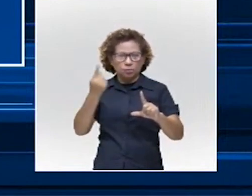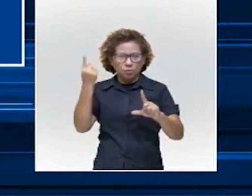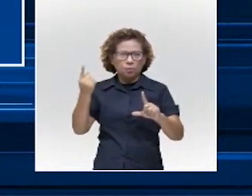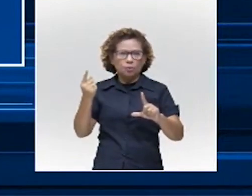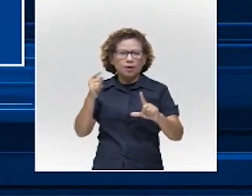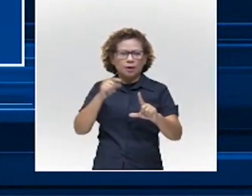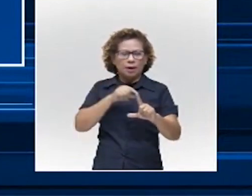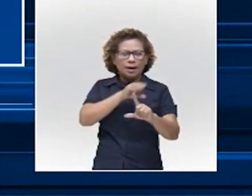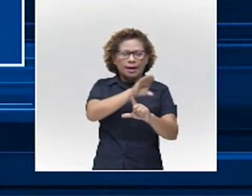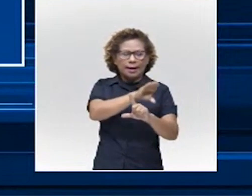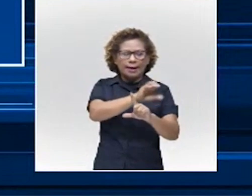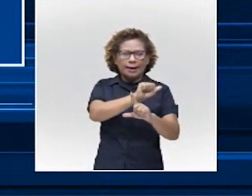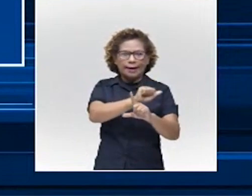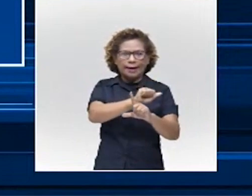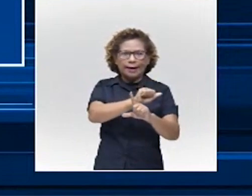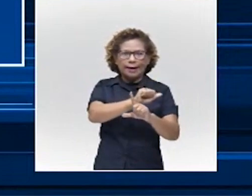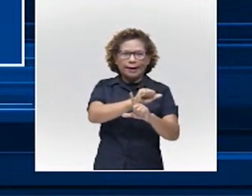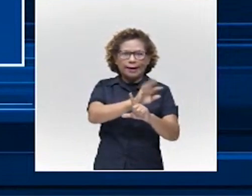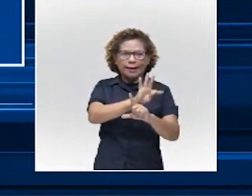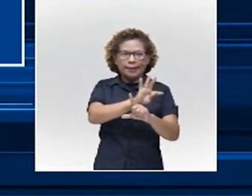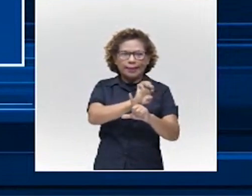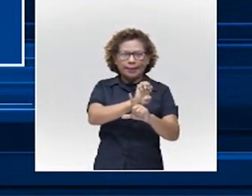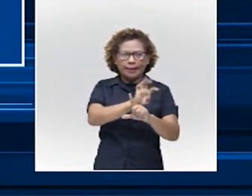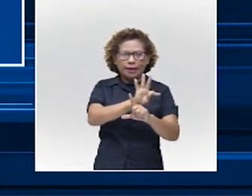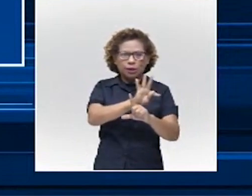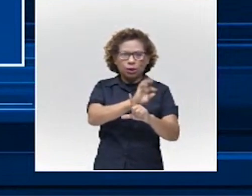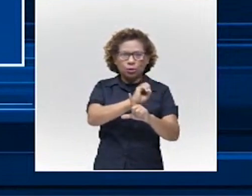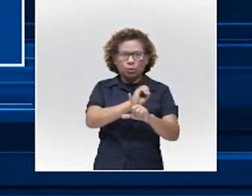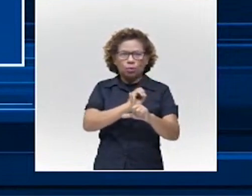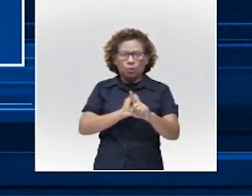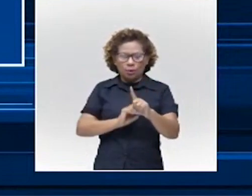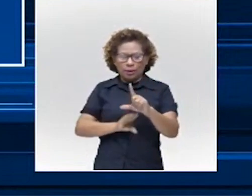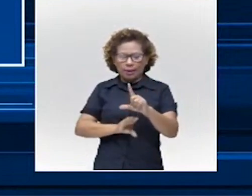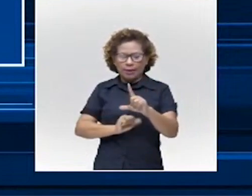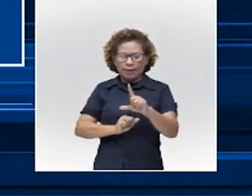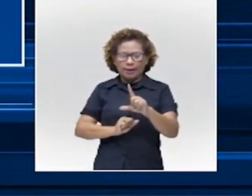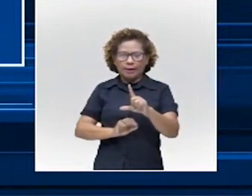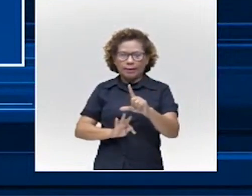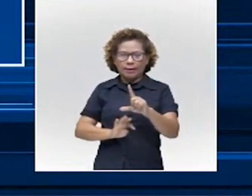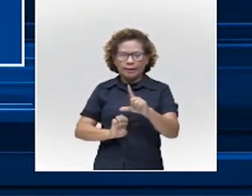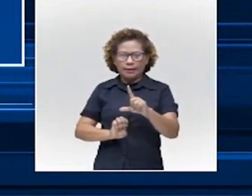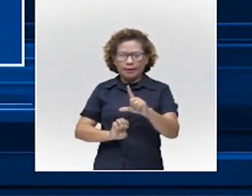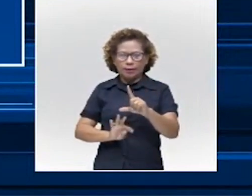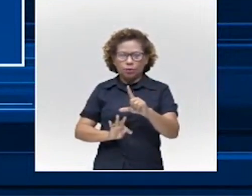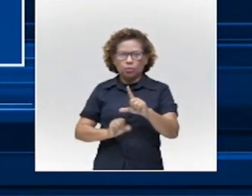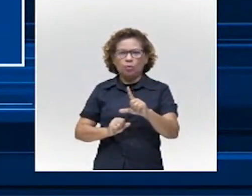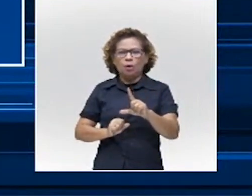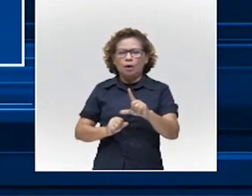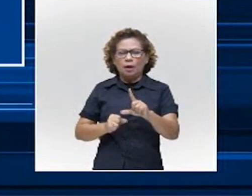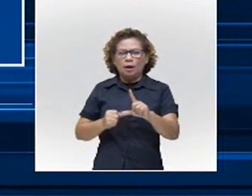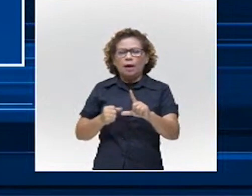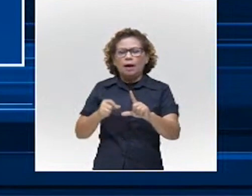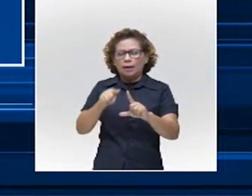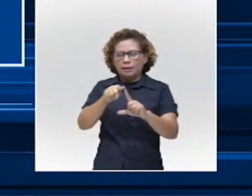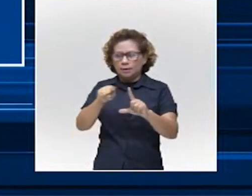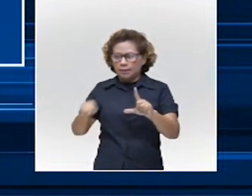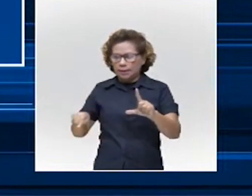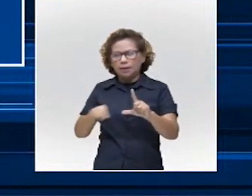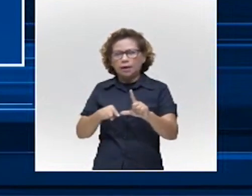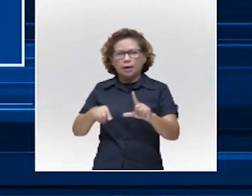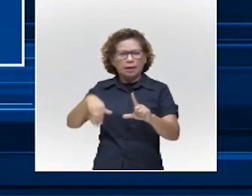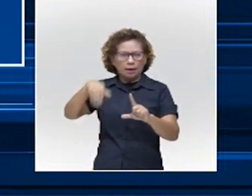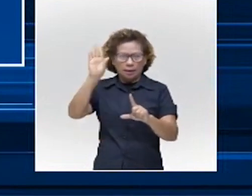a hipotenusa é sempre o maior dos três lados. Obrigatoriamente, tá?